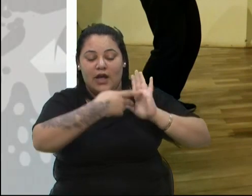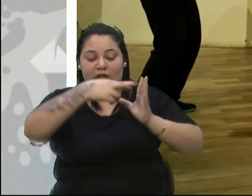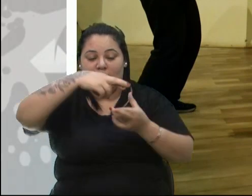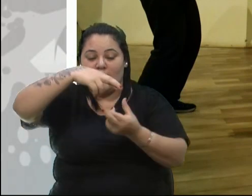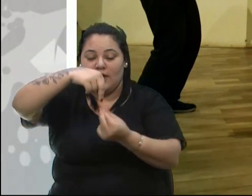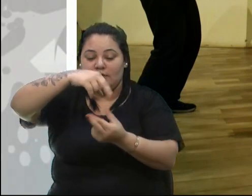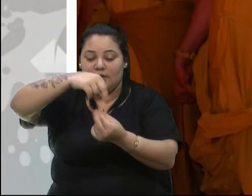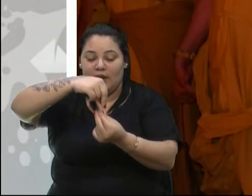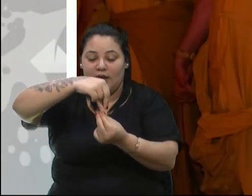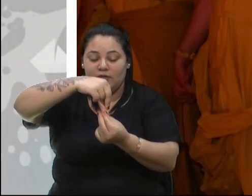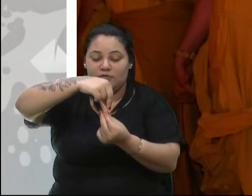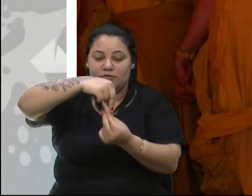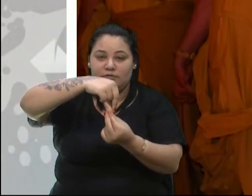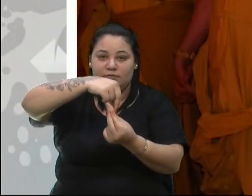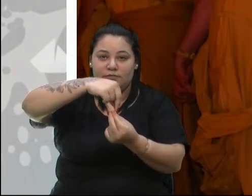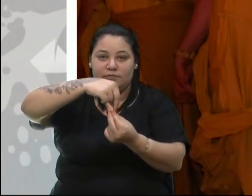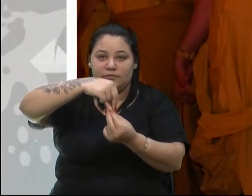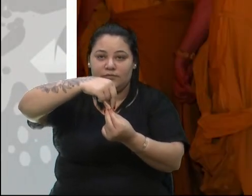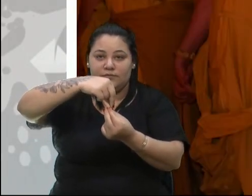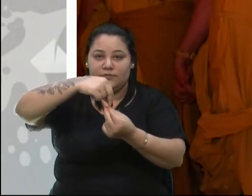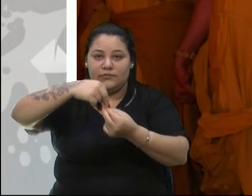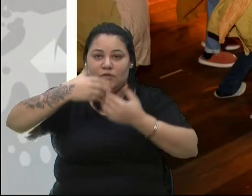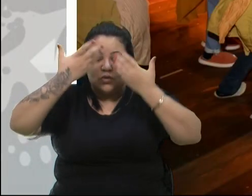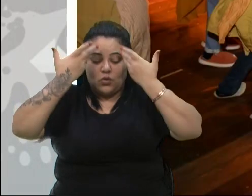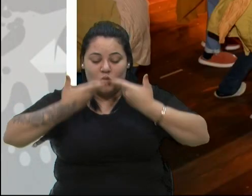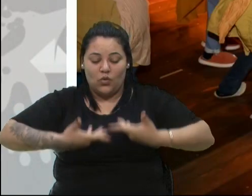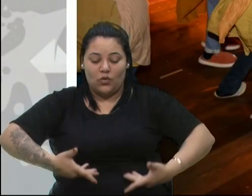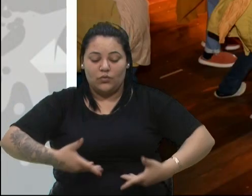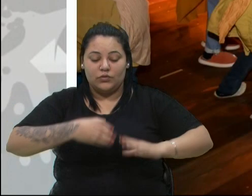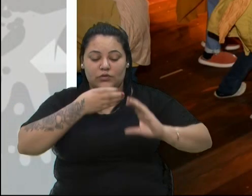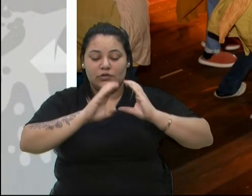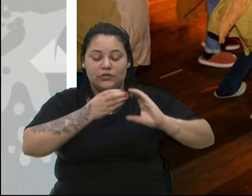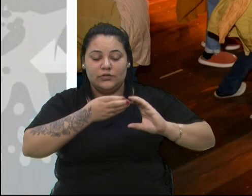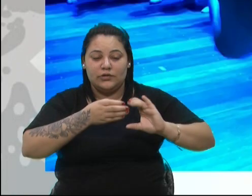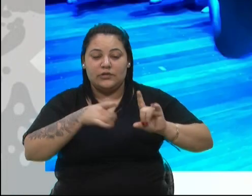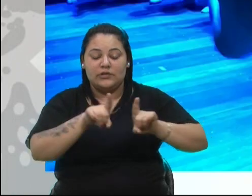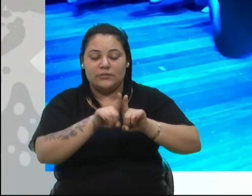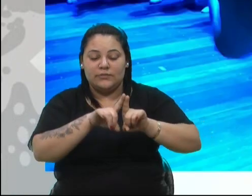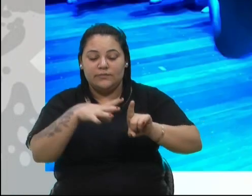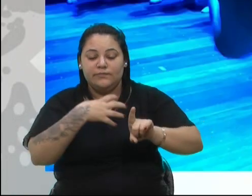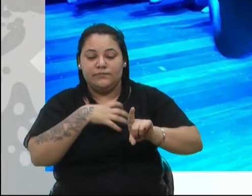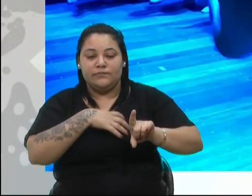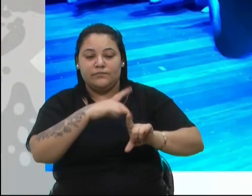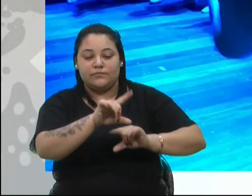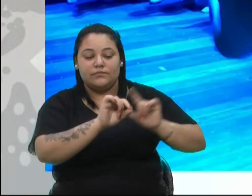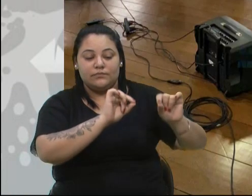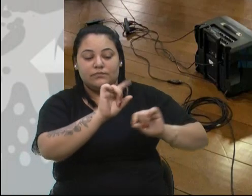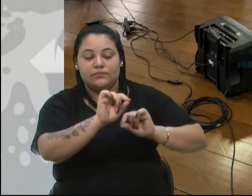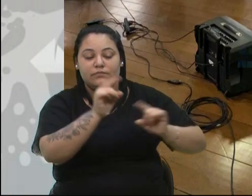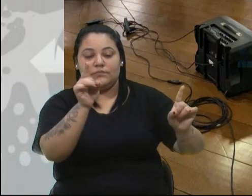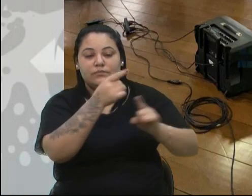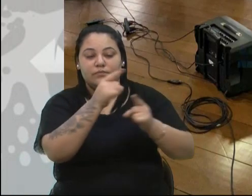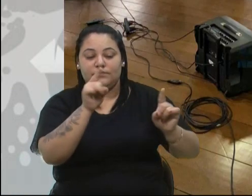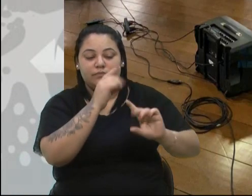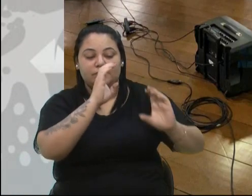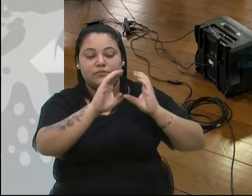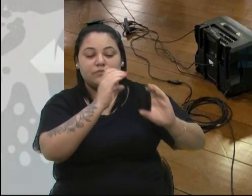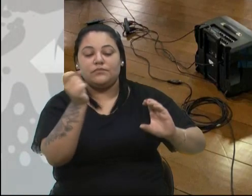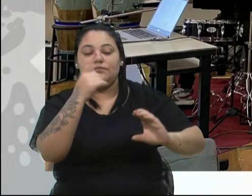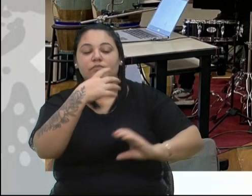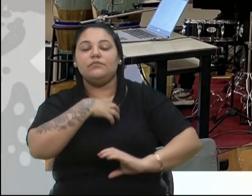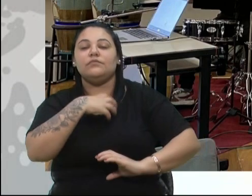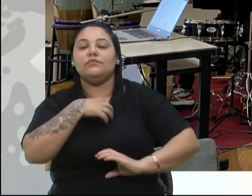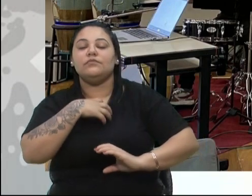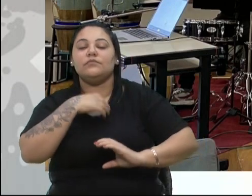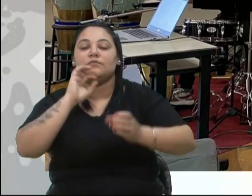visuais nos corpos dos cantores. Assim também é a escolha do repertório. Que músicas a gente vai cantar, de que maneira, por que